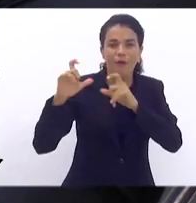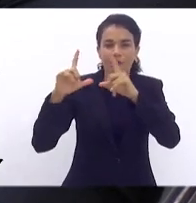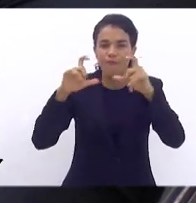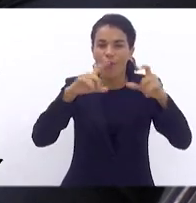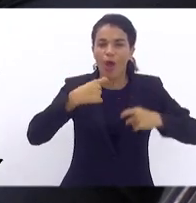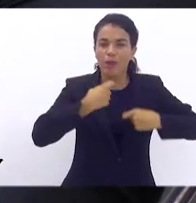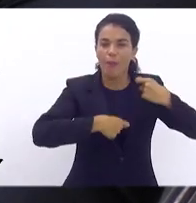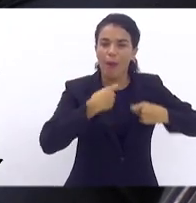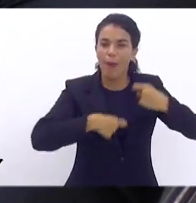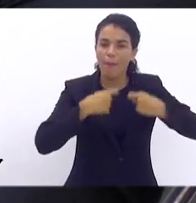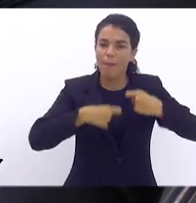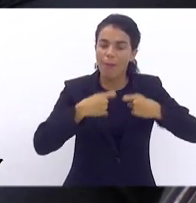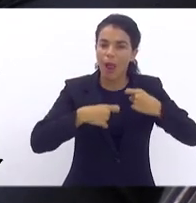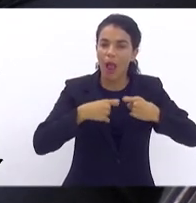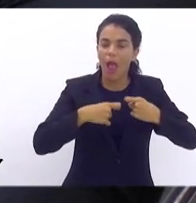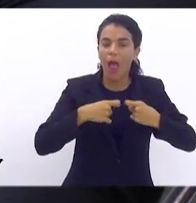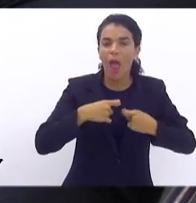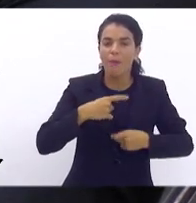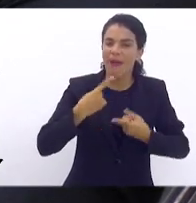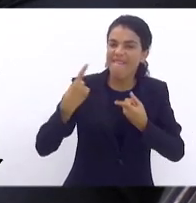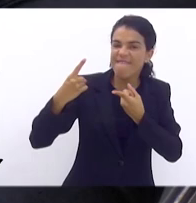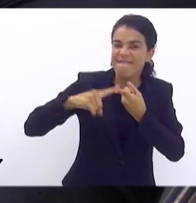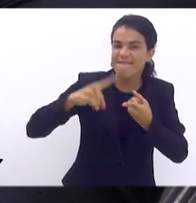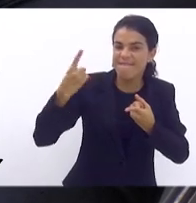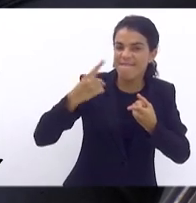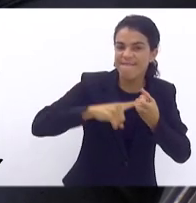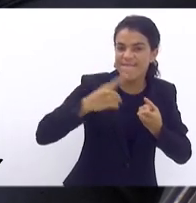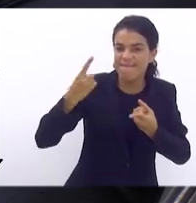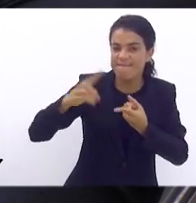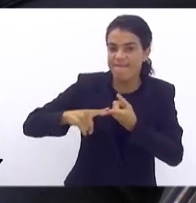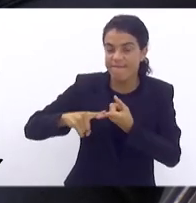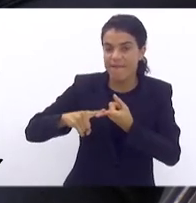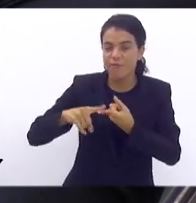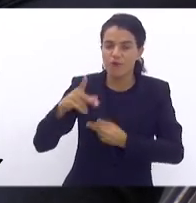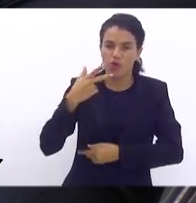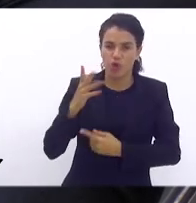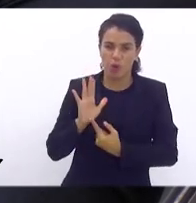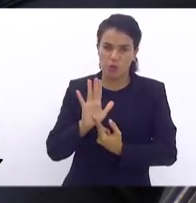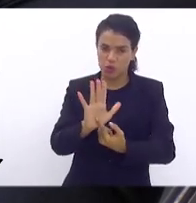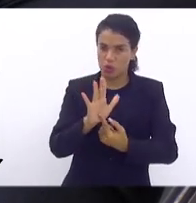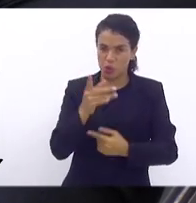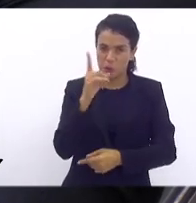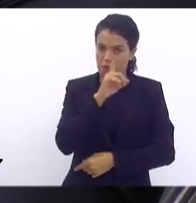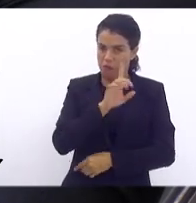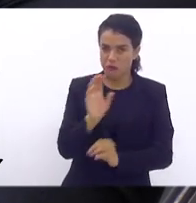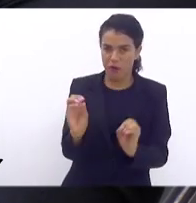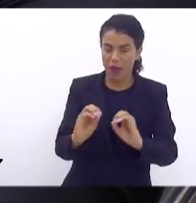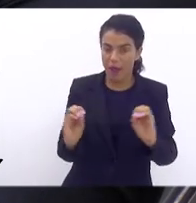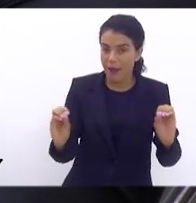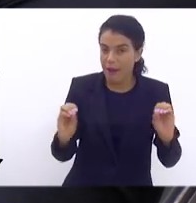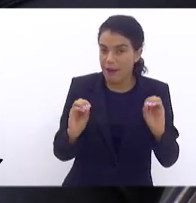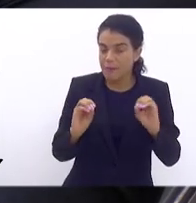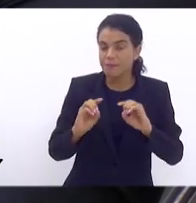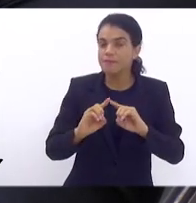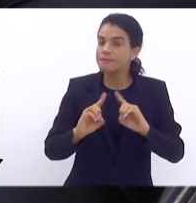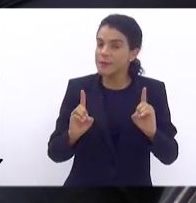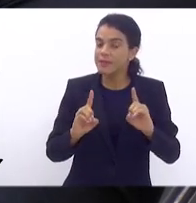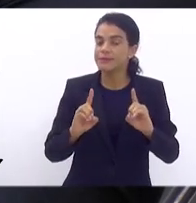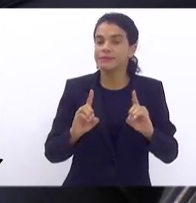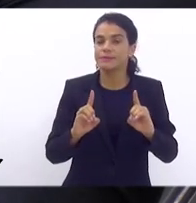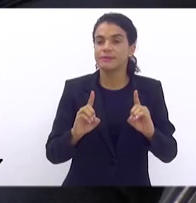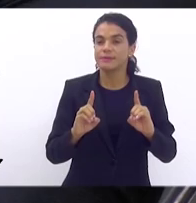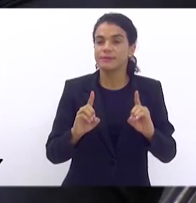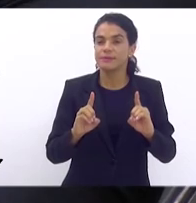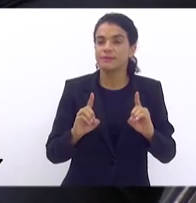só esse E aí assim eu não não tô apontando isso como uma falha mas talvez a gente precisa se porque a gente sabe que